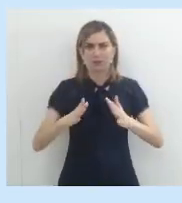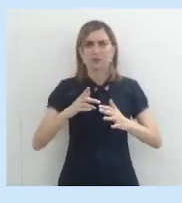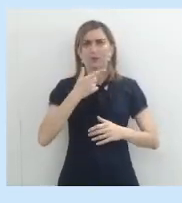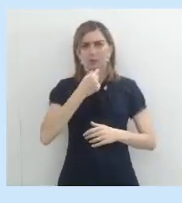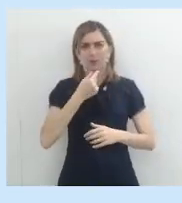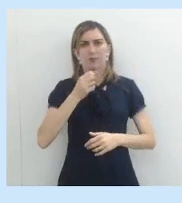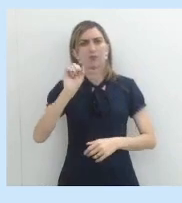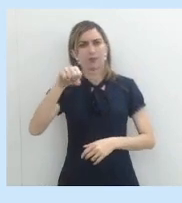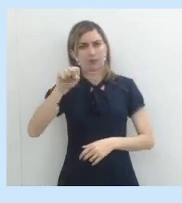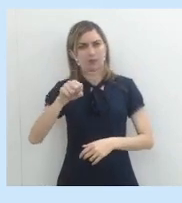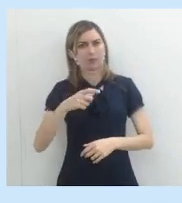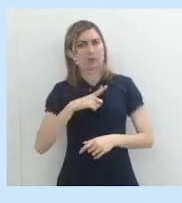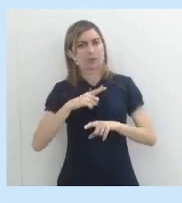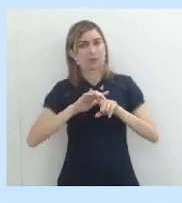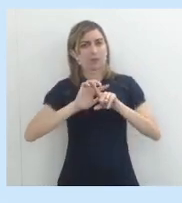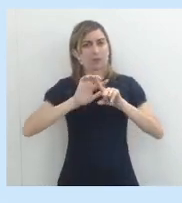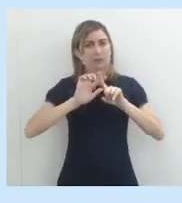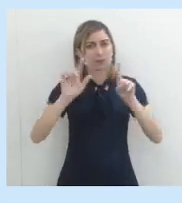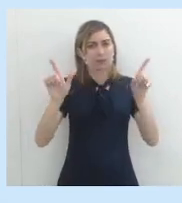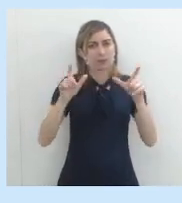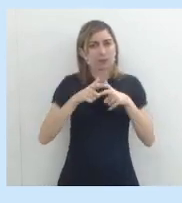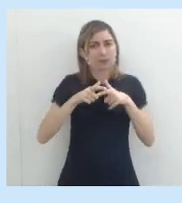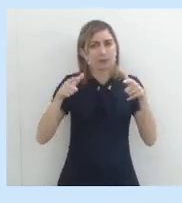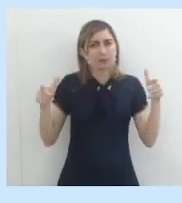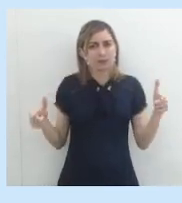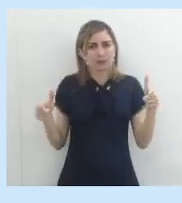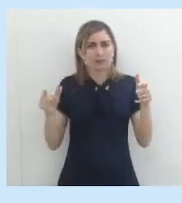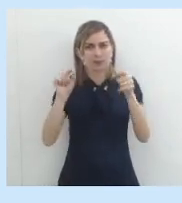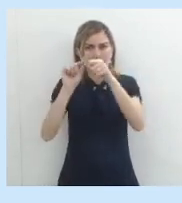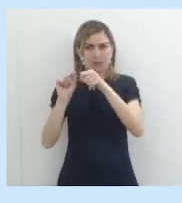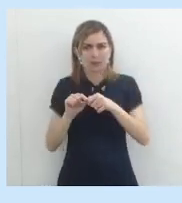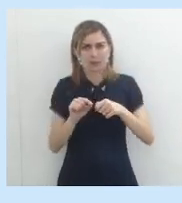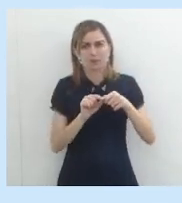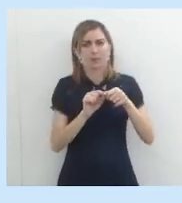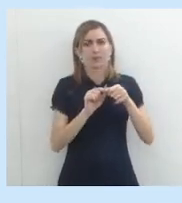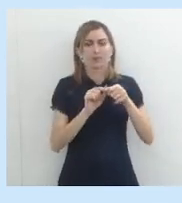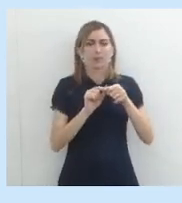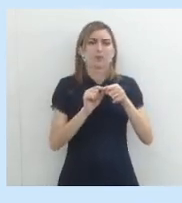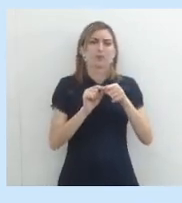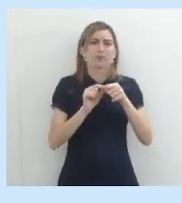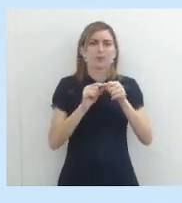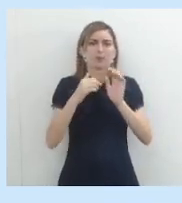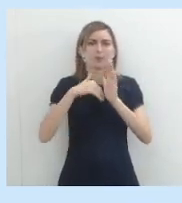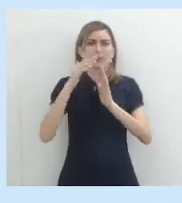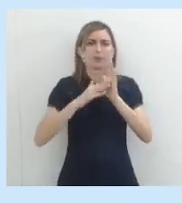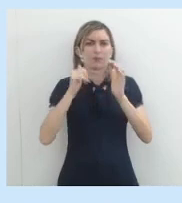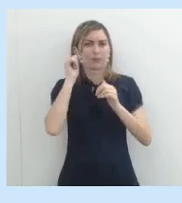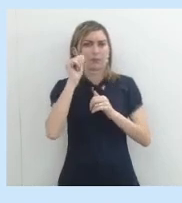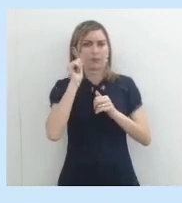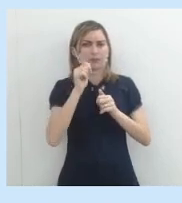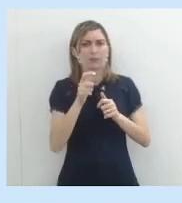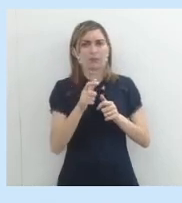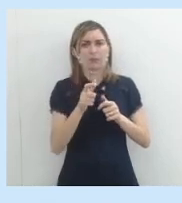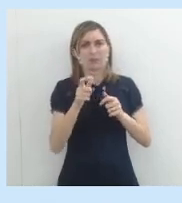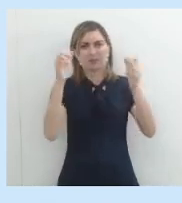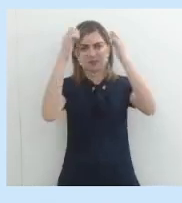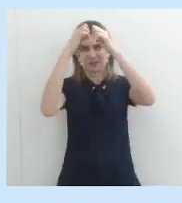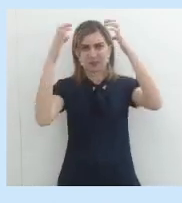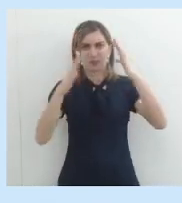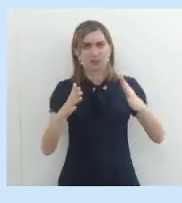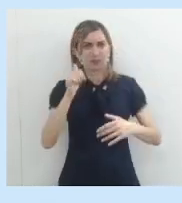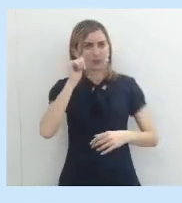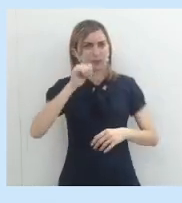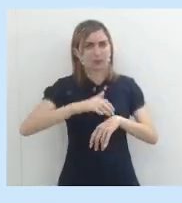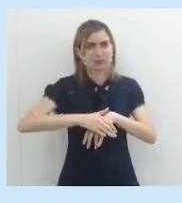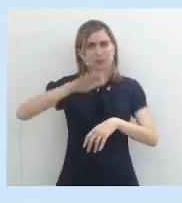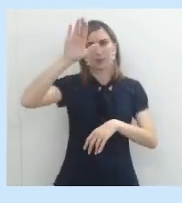sua maioria ela é produzida, né, na figura feminina. Acredita-se também, né, que a sociedade